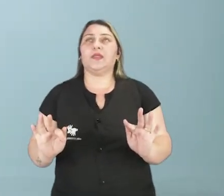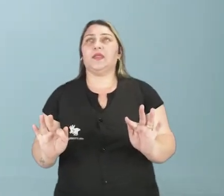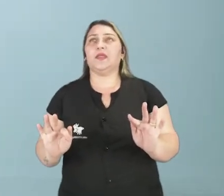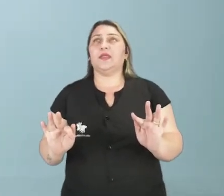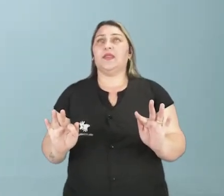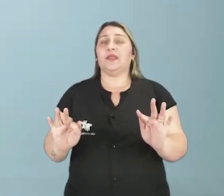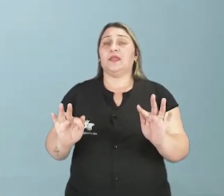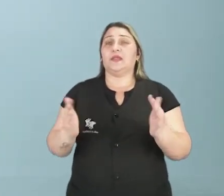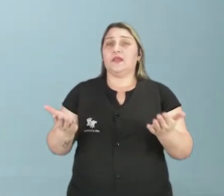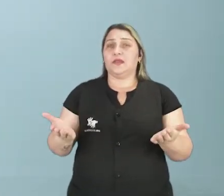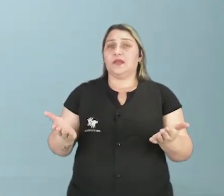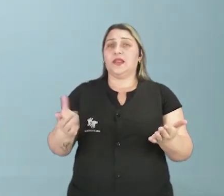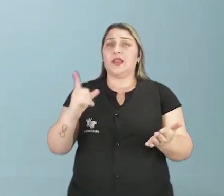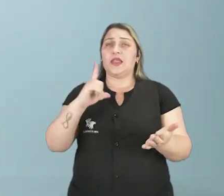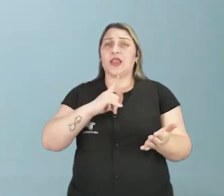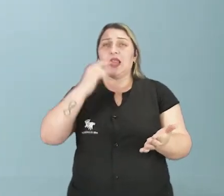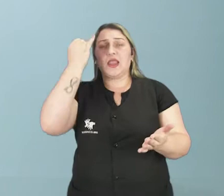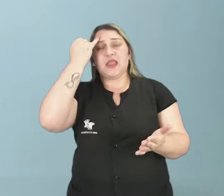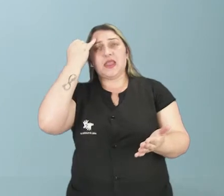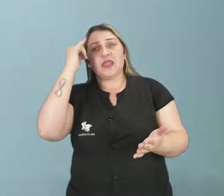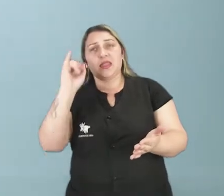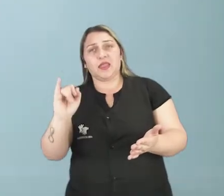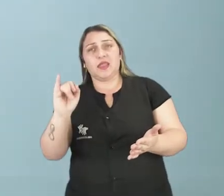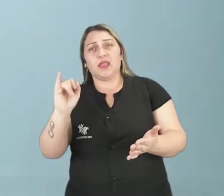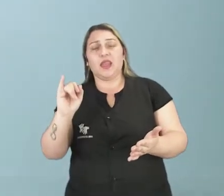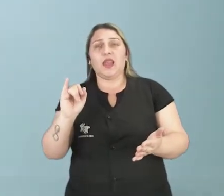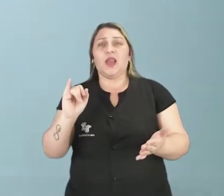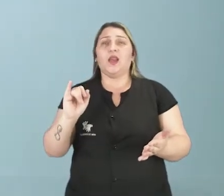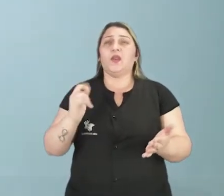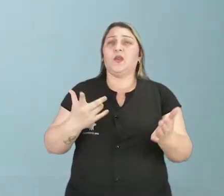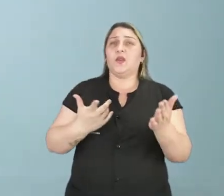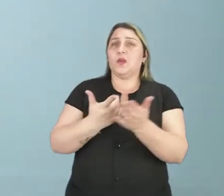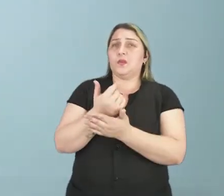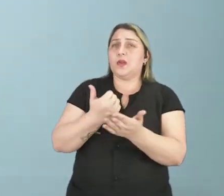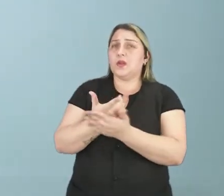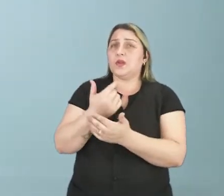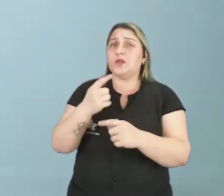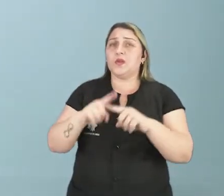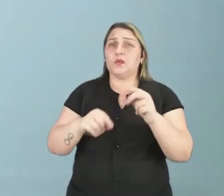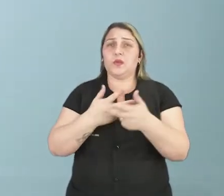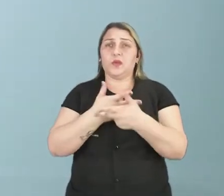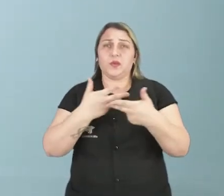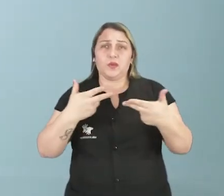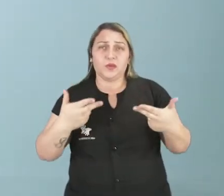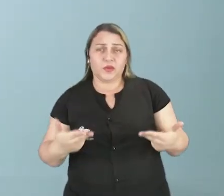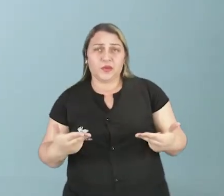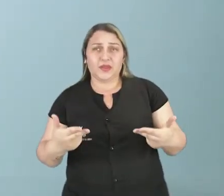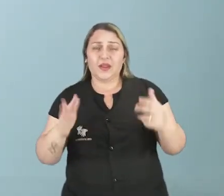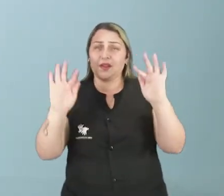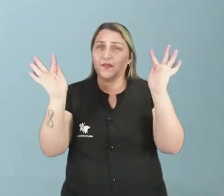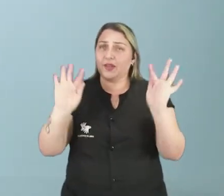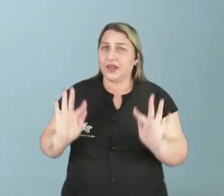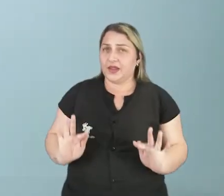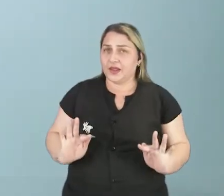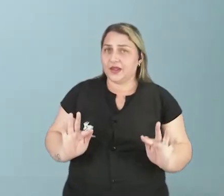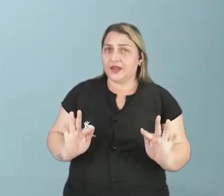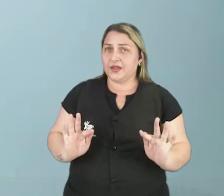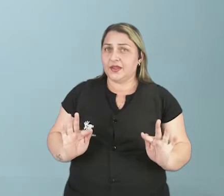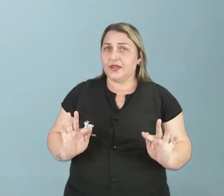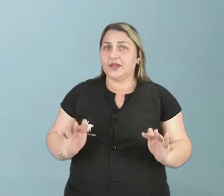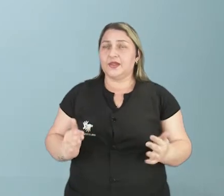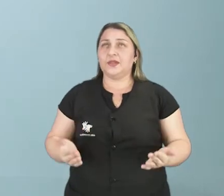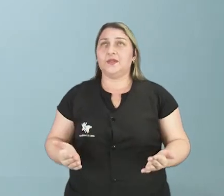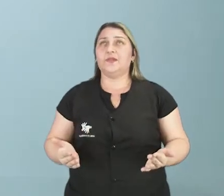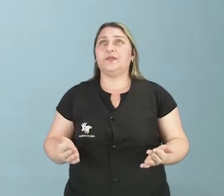elas passassem a ter ideia de que estava consumindo, comprando produtos e estavam felizes. E